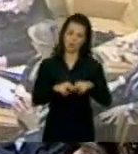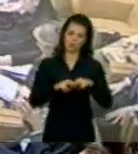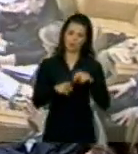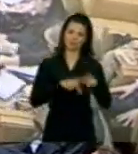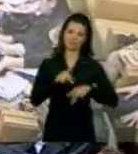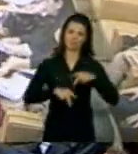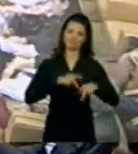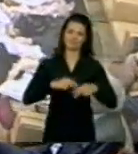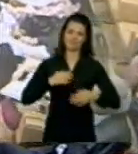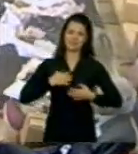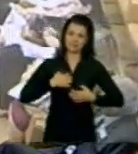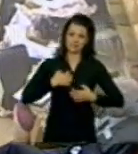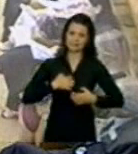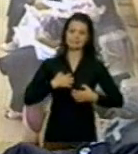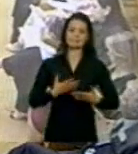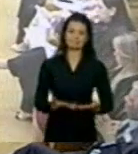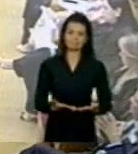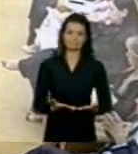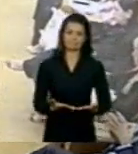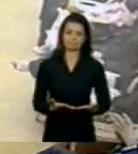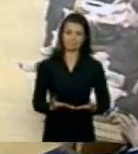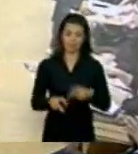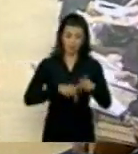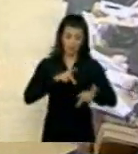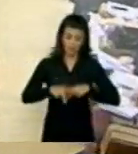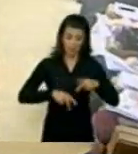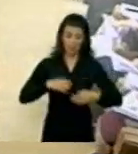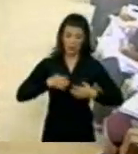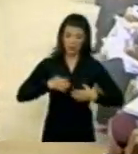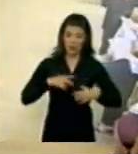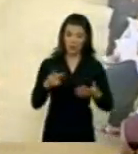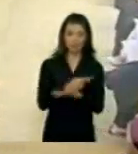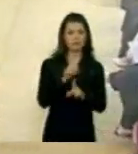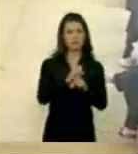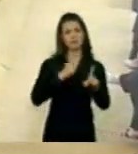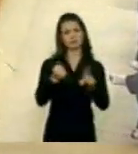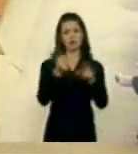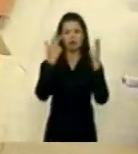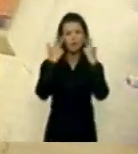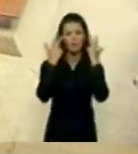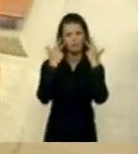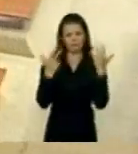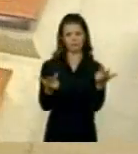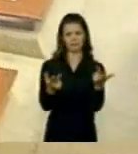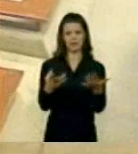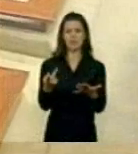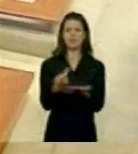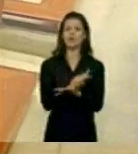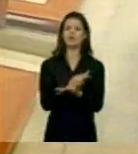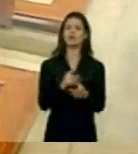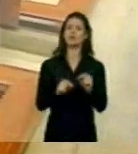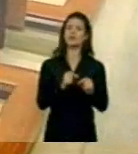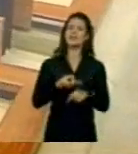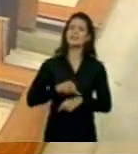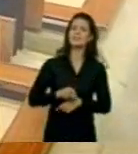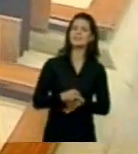deveriam desempenhar. Essa indignação é um fenômeno sociológico comum e que se apresenta, no fundo, todas as